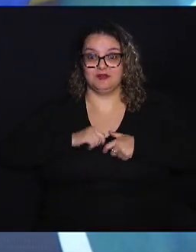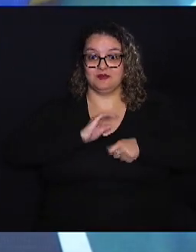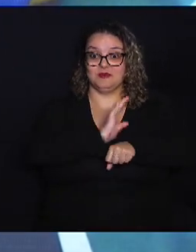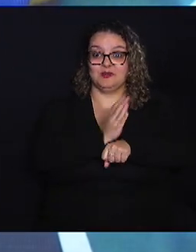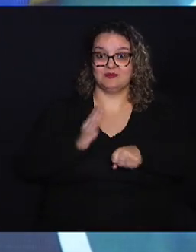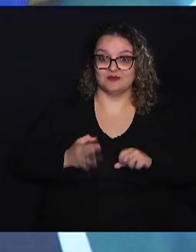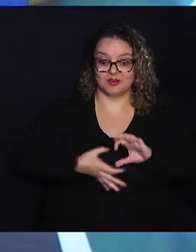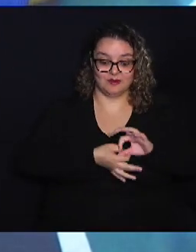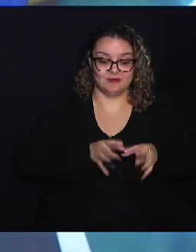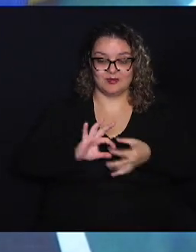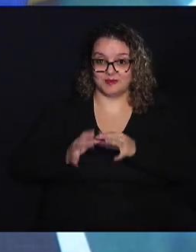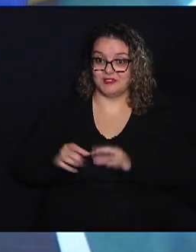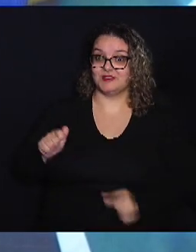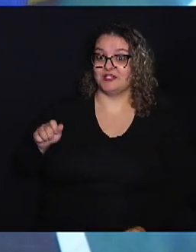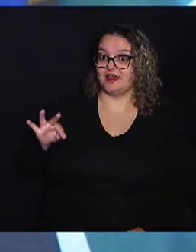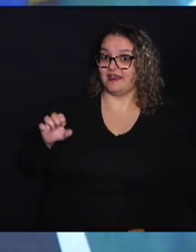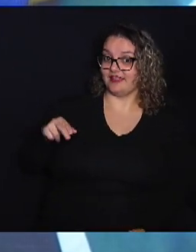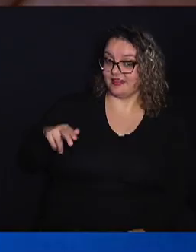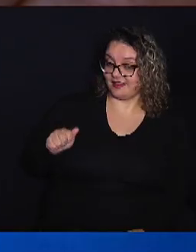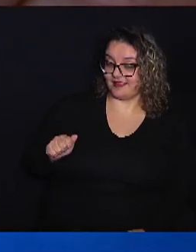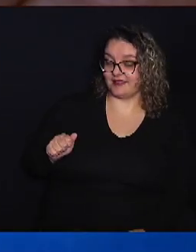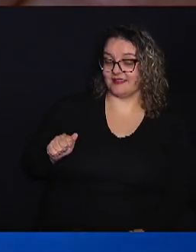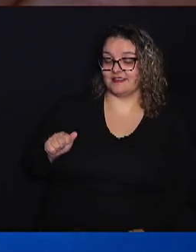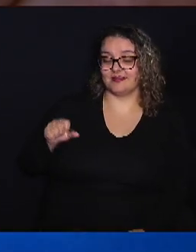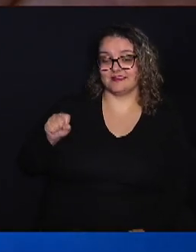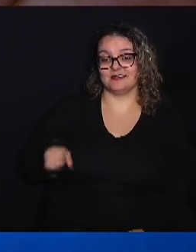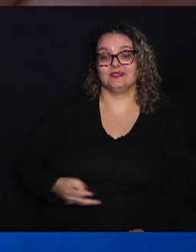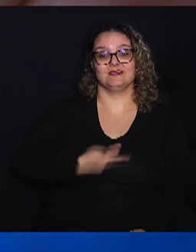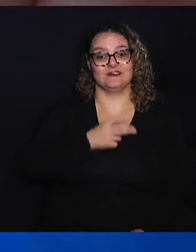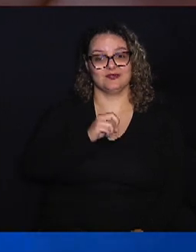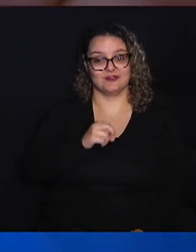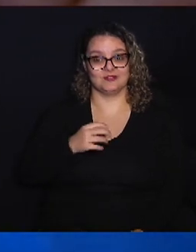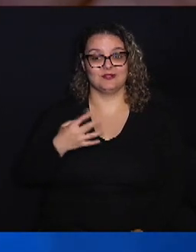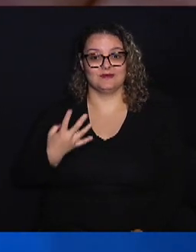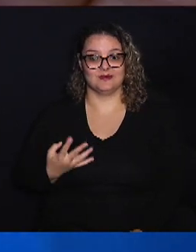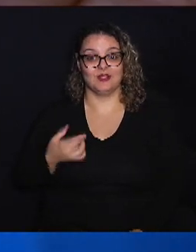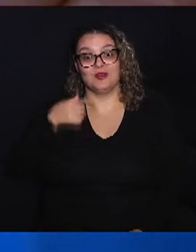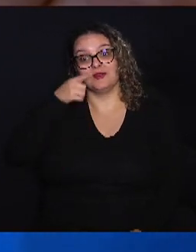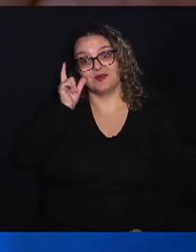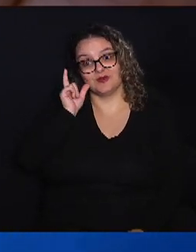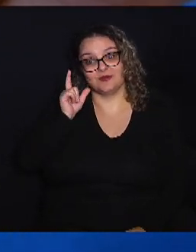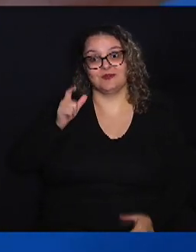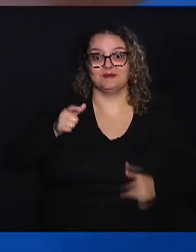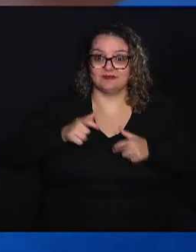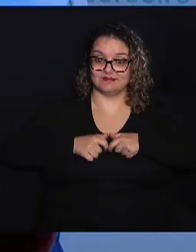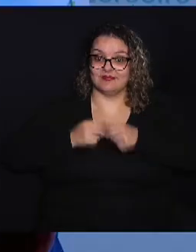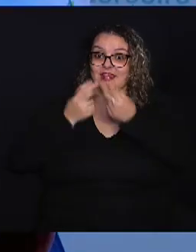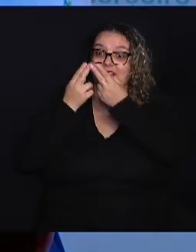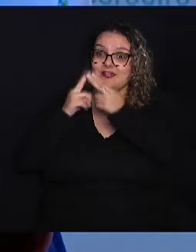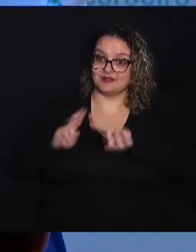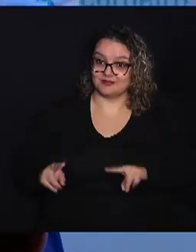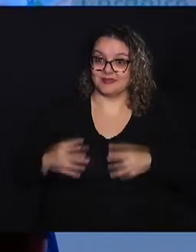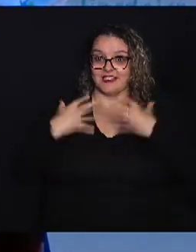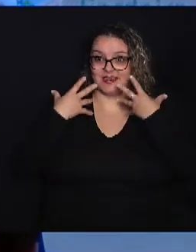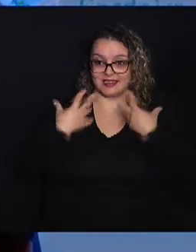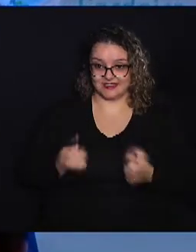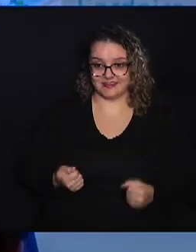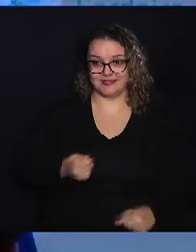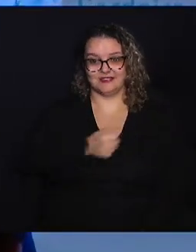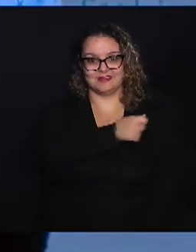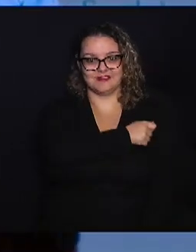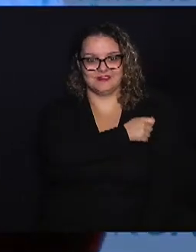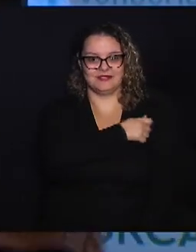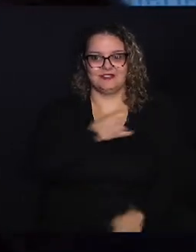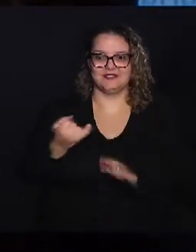Jogos Olímpicos de Atenas em 2004. E ontem, a medalha da Maratona de Paris, recebida dos alunos do instituto